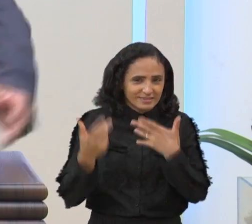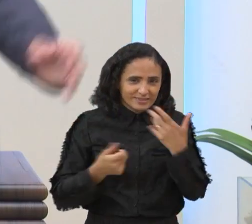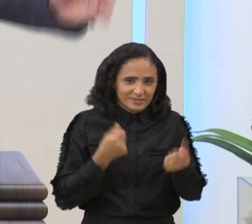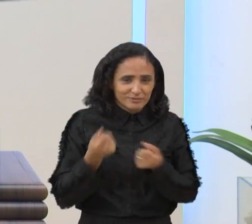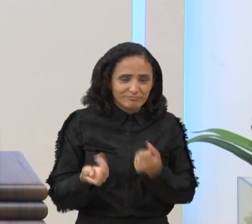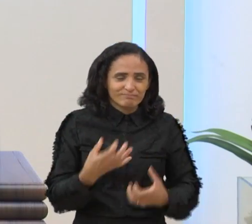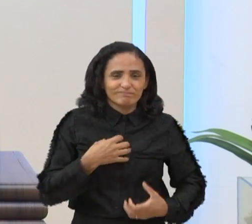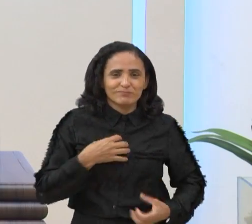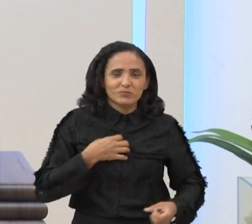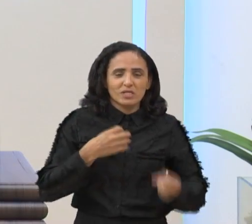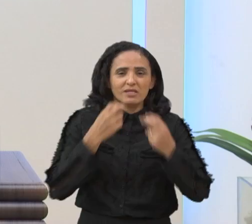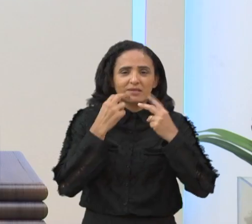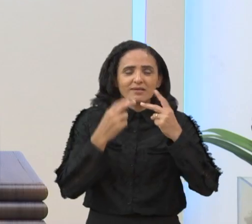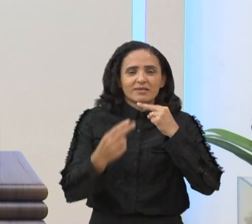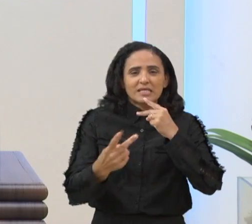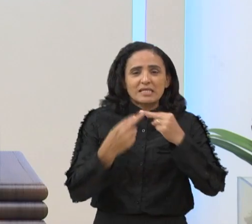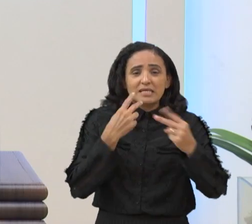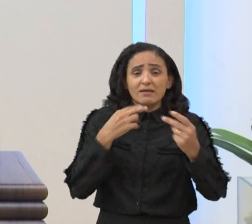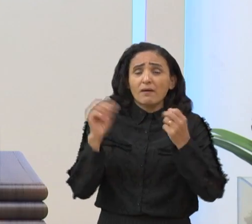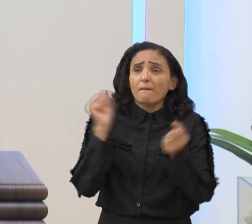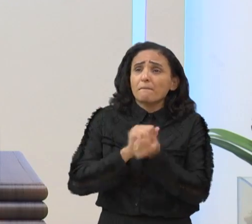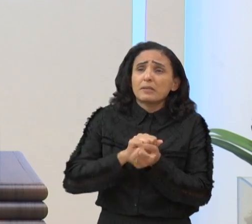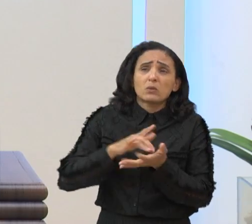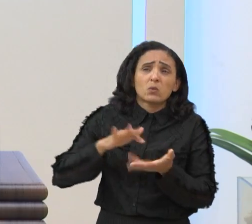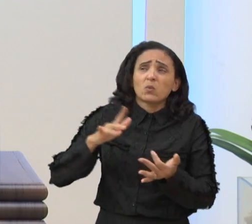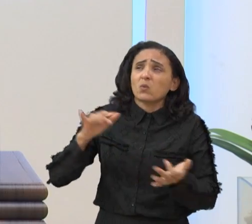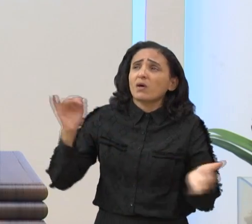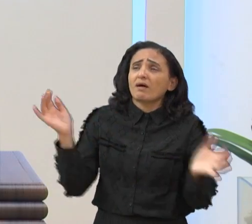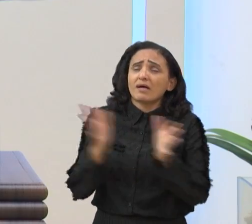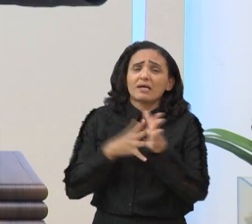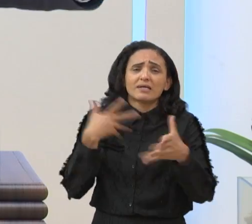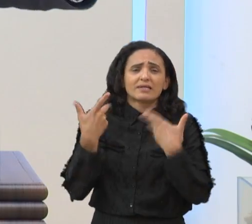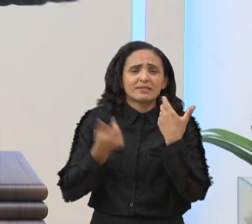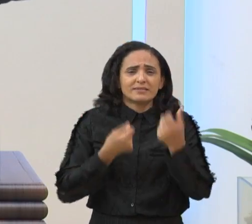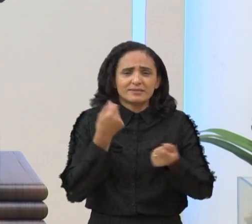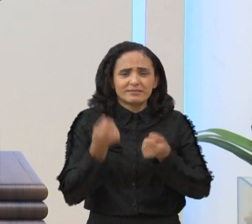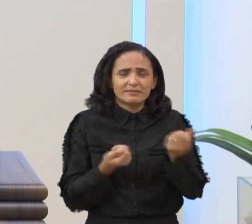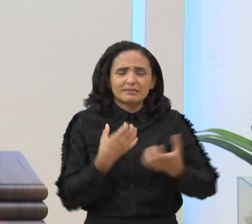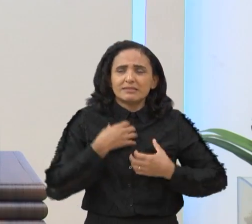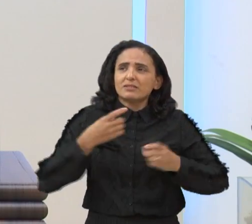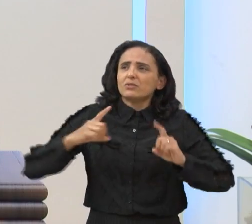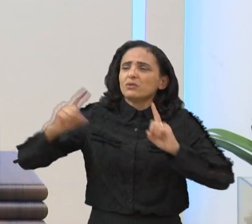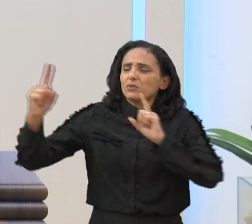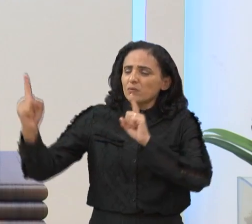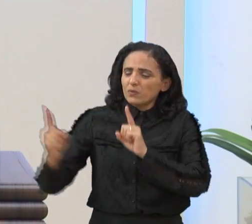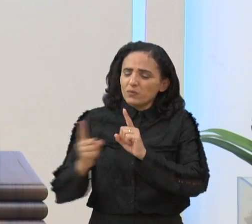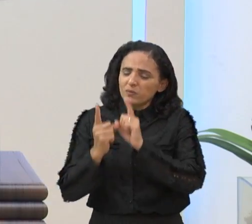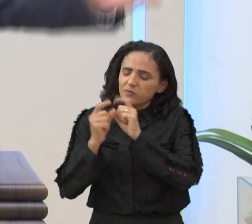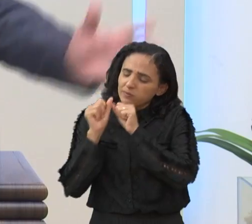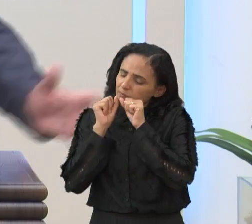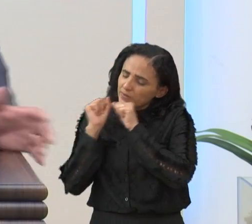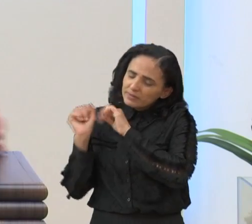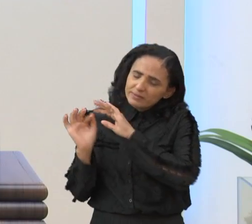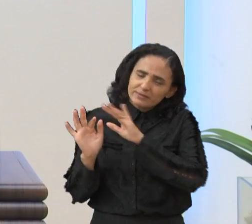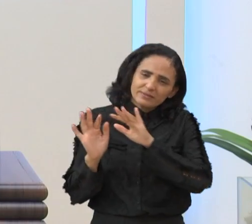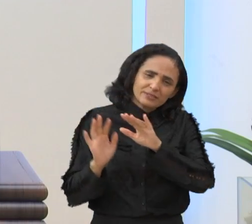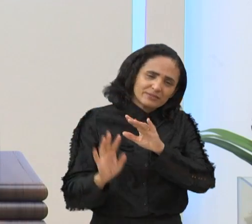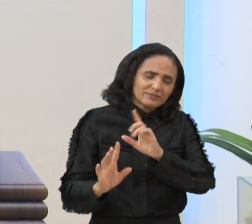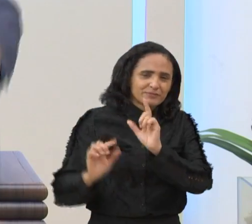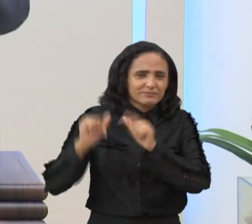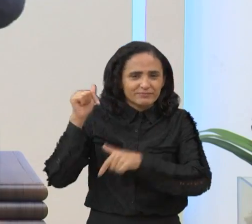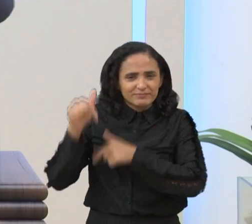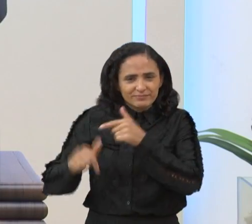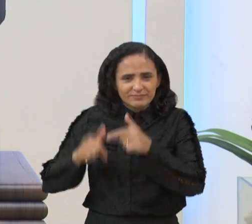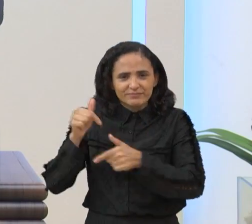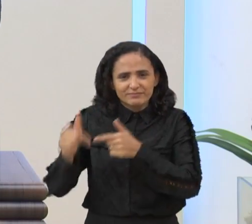eu estou sentindo a glória de Deus aqui conosco. Ele tem maneiras diferentes de trabalhar,